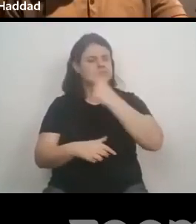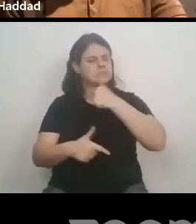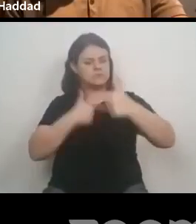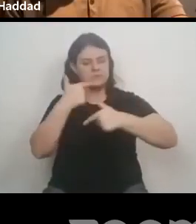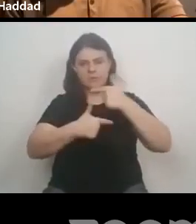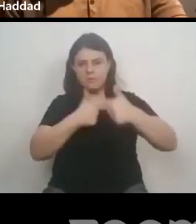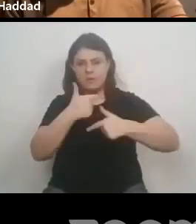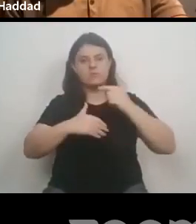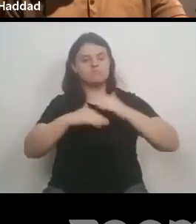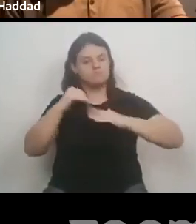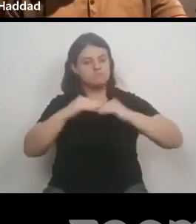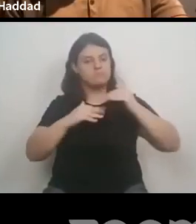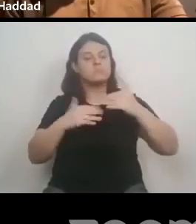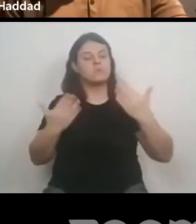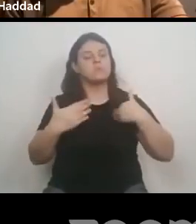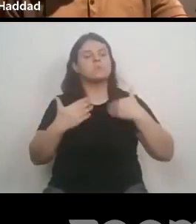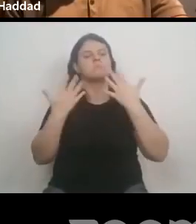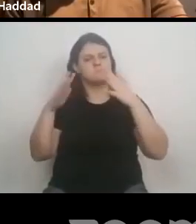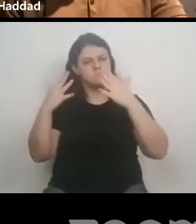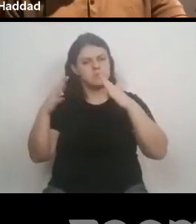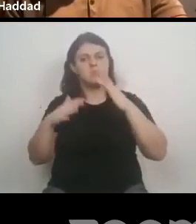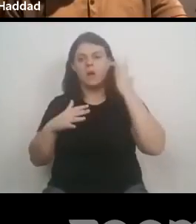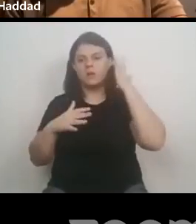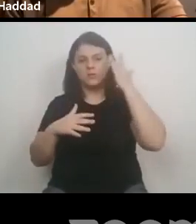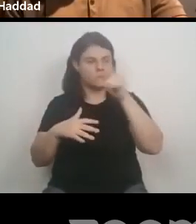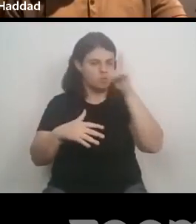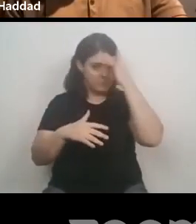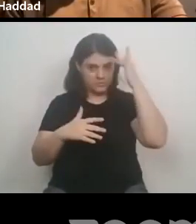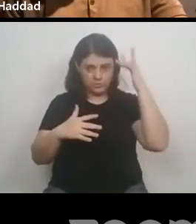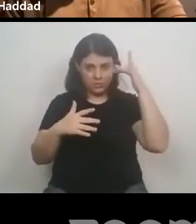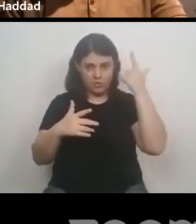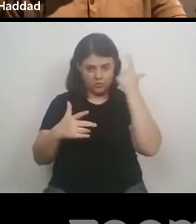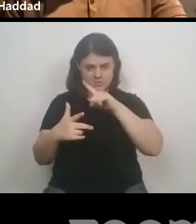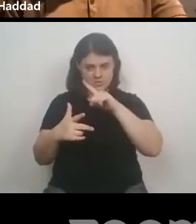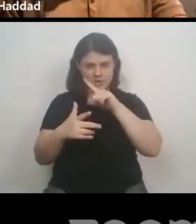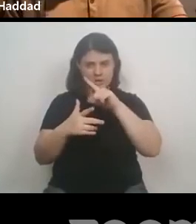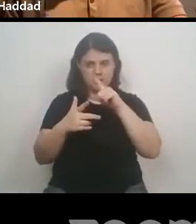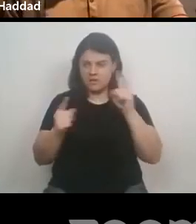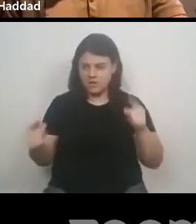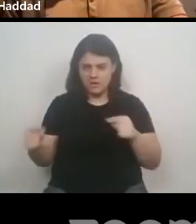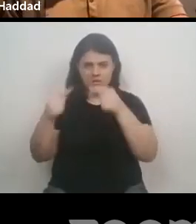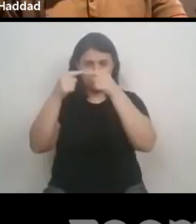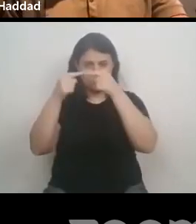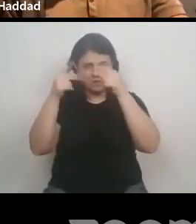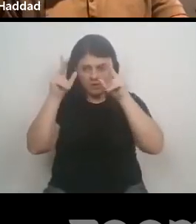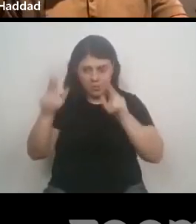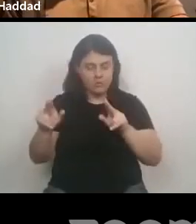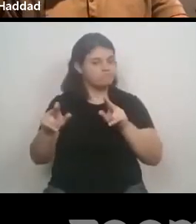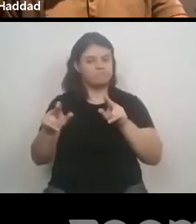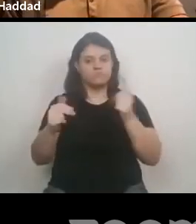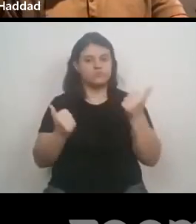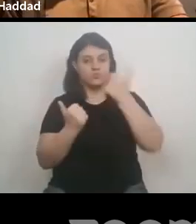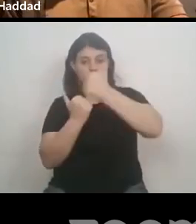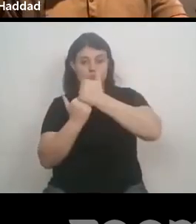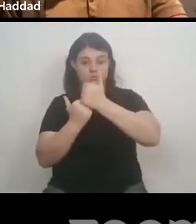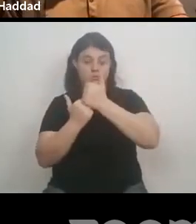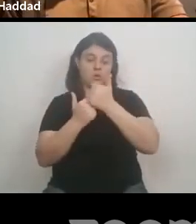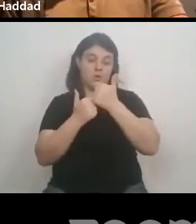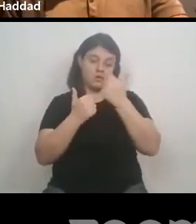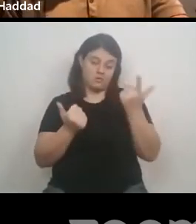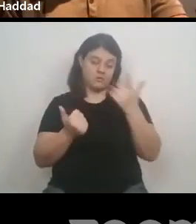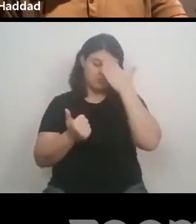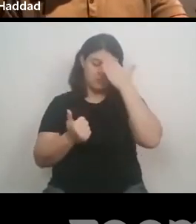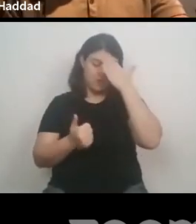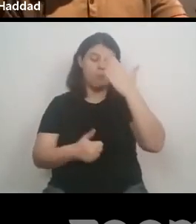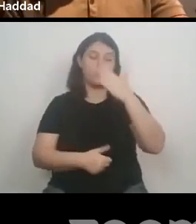para parabenizá-lo, acho que ninguém cumpriria aquele papel de uma forma tão competente como ele, né? Substituir alguém como o presidente Lula, que seguramente é